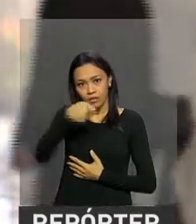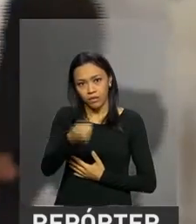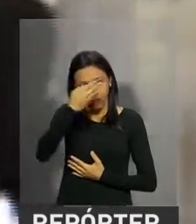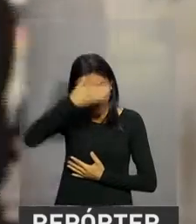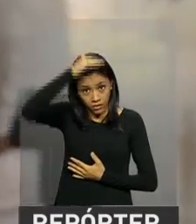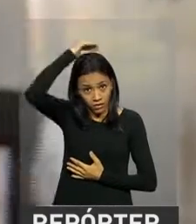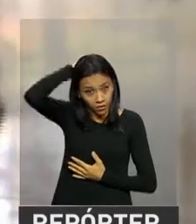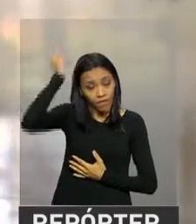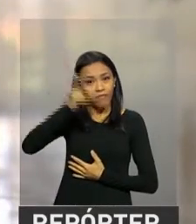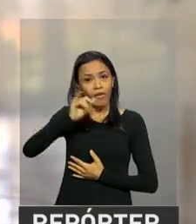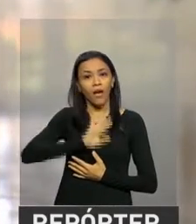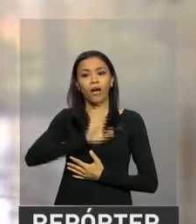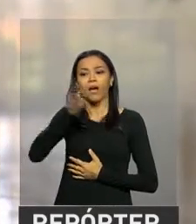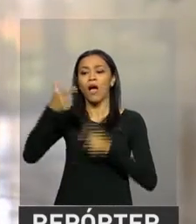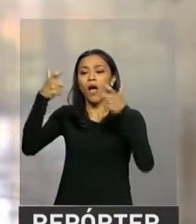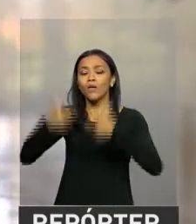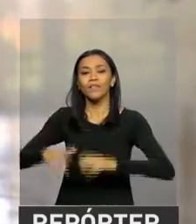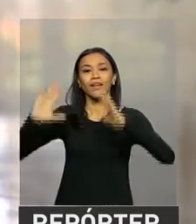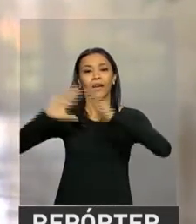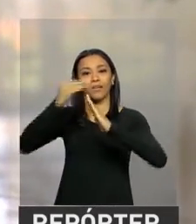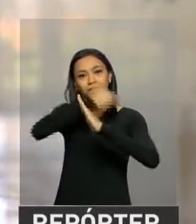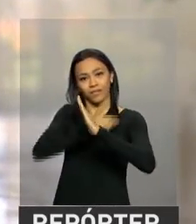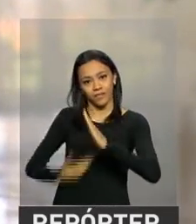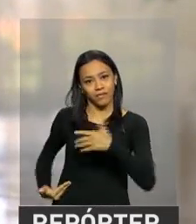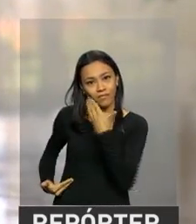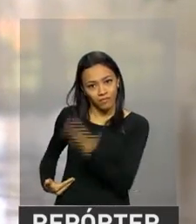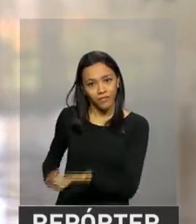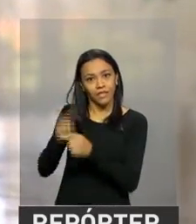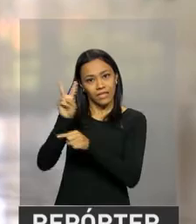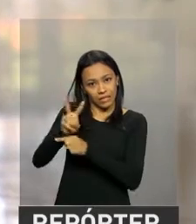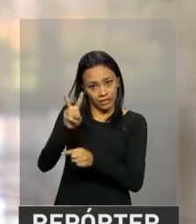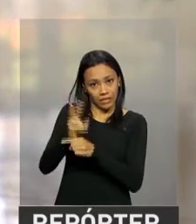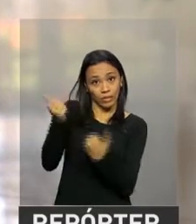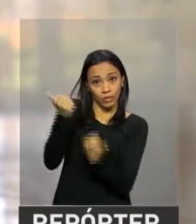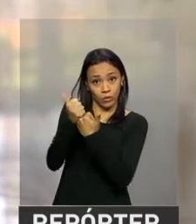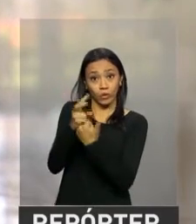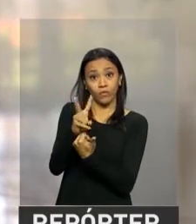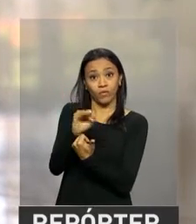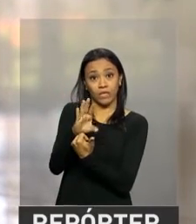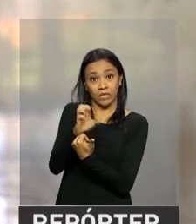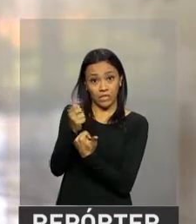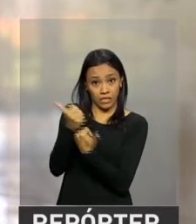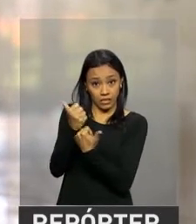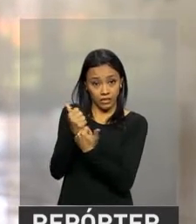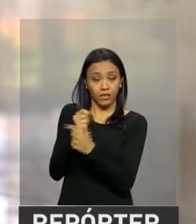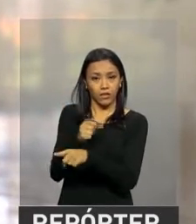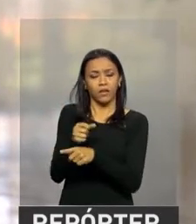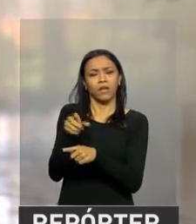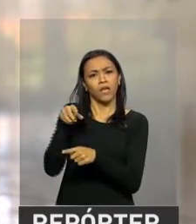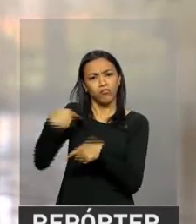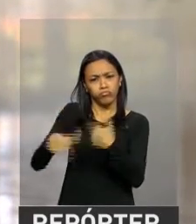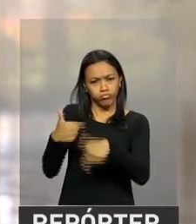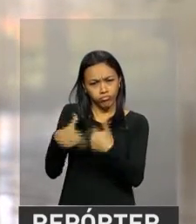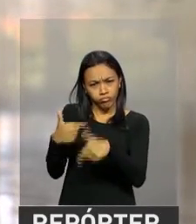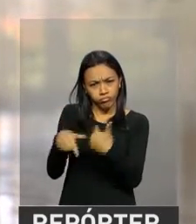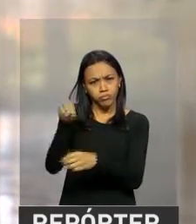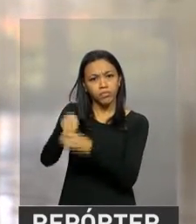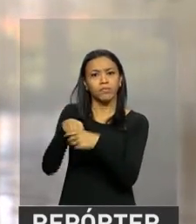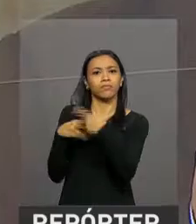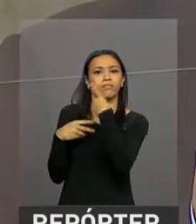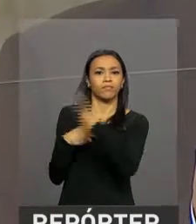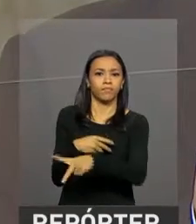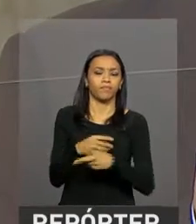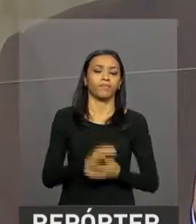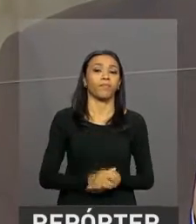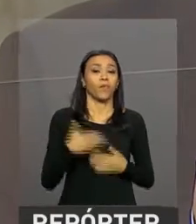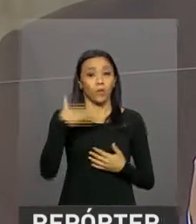no Palácio do Jaburu, residência oficial do presidente interino. Pela manhã ele teve despachos internos na agenda. Jaime, com você.